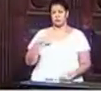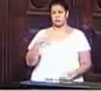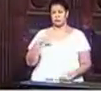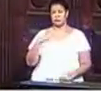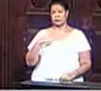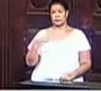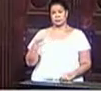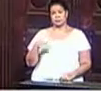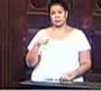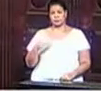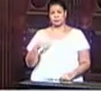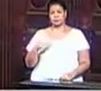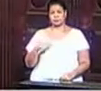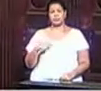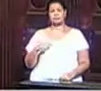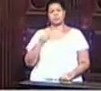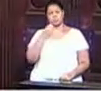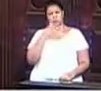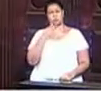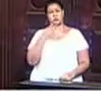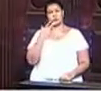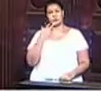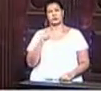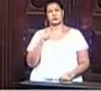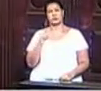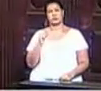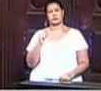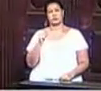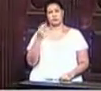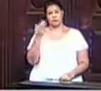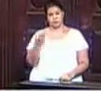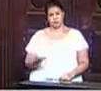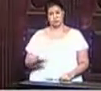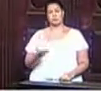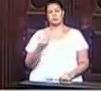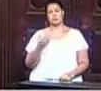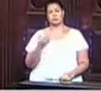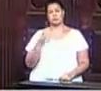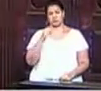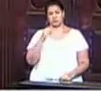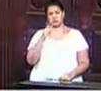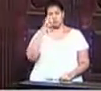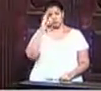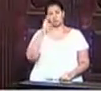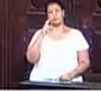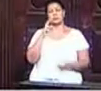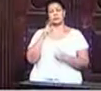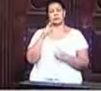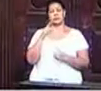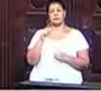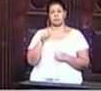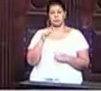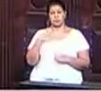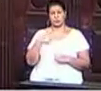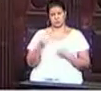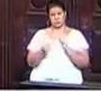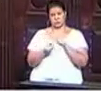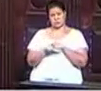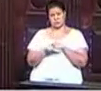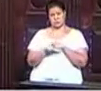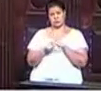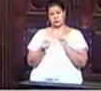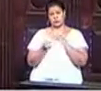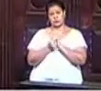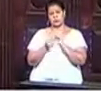foi um requerimento subscrito por nós 3, mas Vossa Excelência o encabeçou, nós fomos com Vossa Excelência assinar esse requerimento para essa audiência